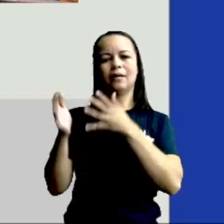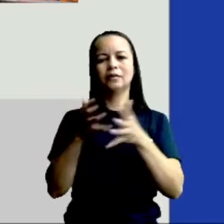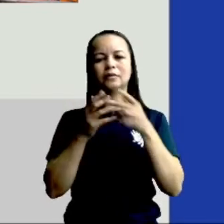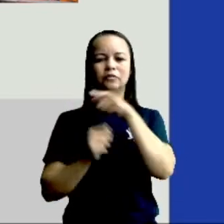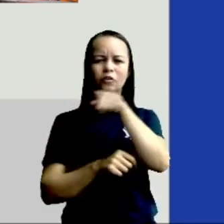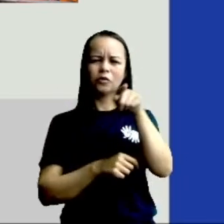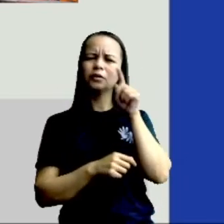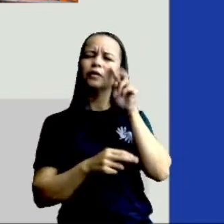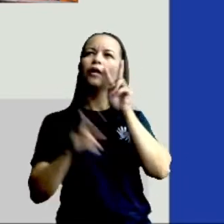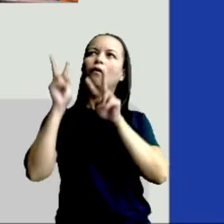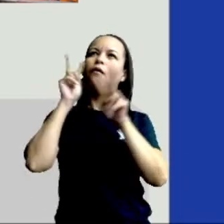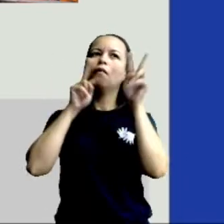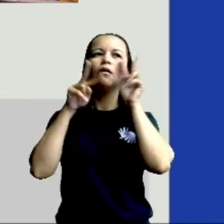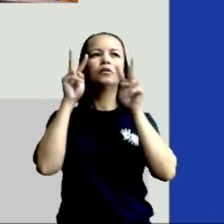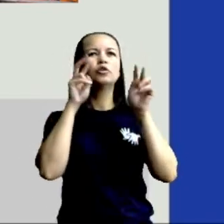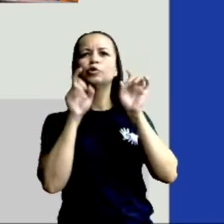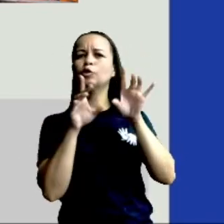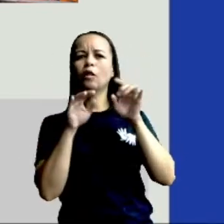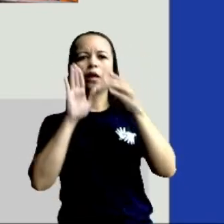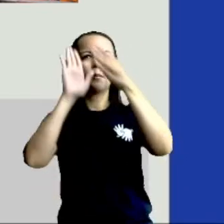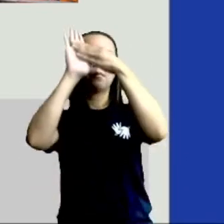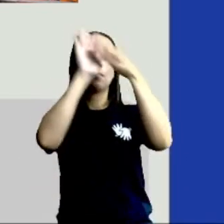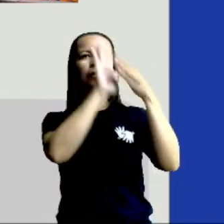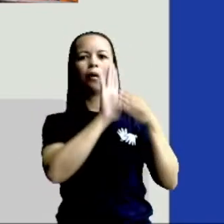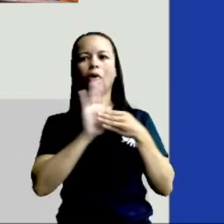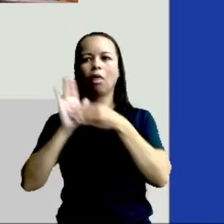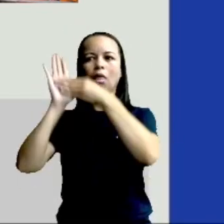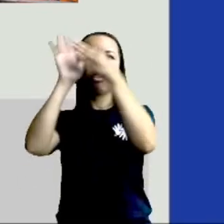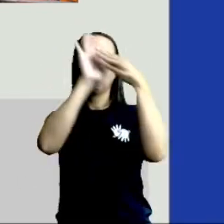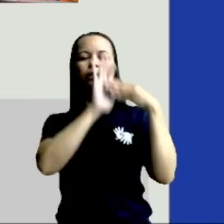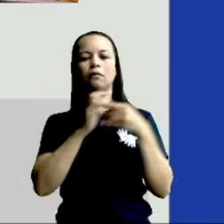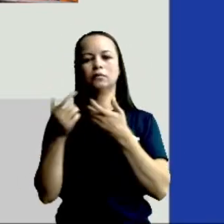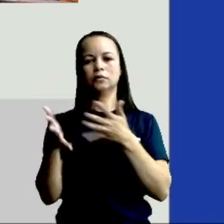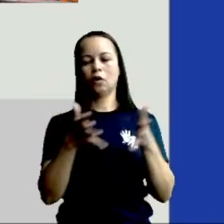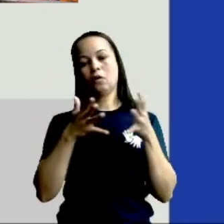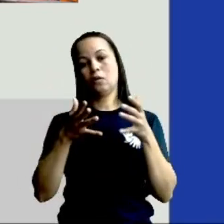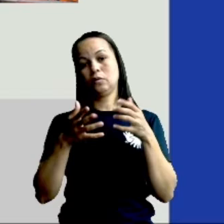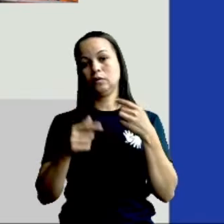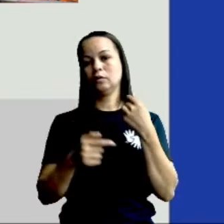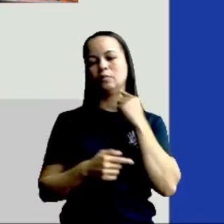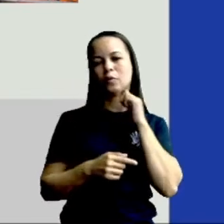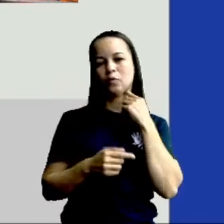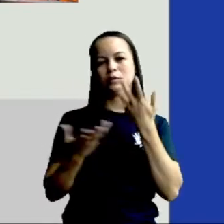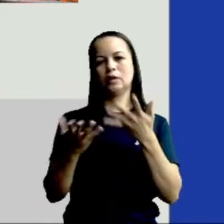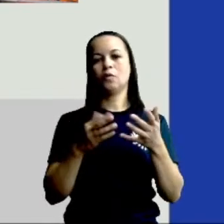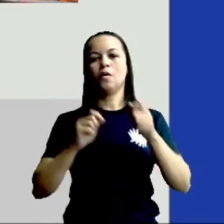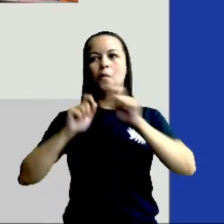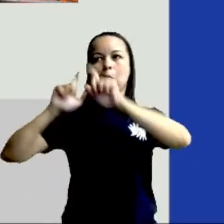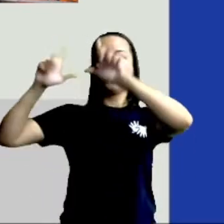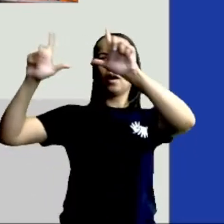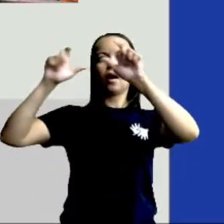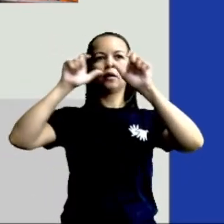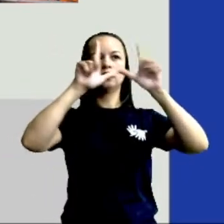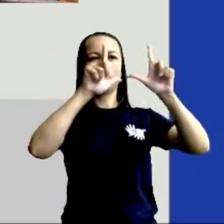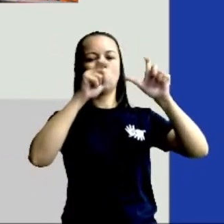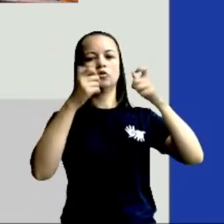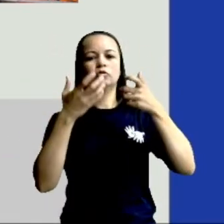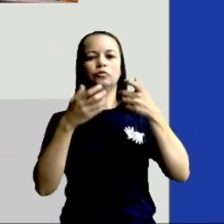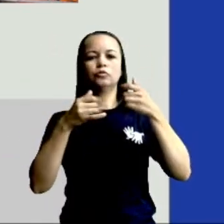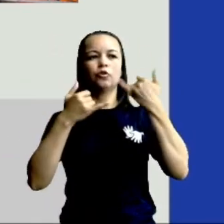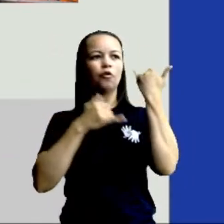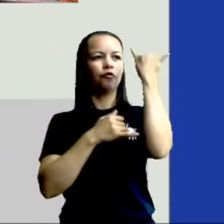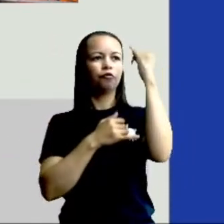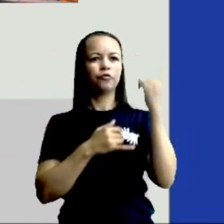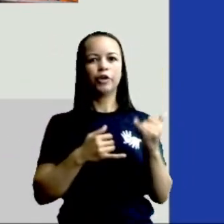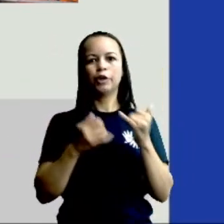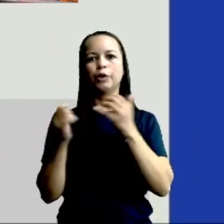afundando naquelas propagandas, tá? Aí tem aí, ó, o que é que causa poluição? Propagandas, placas, postes, fios elétricos,